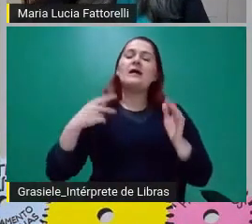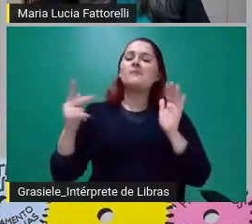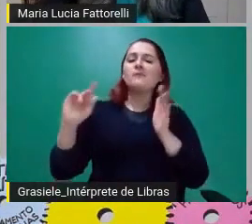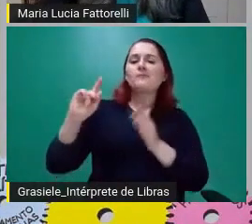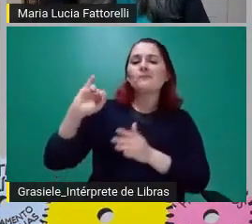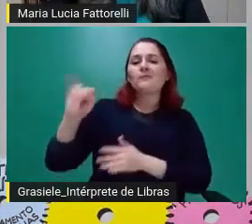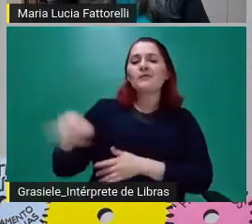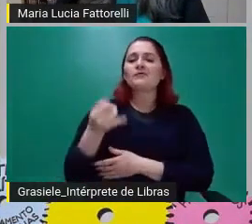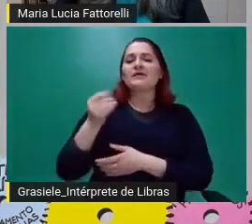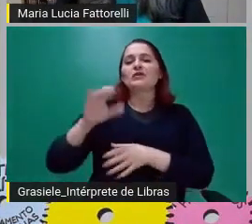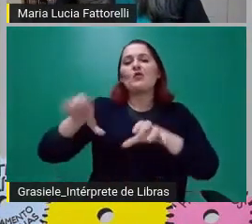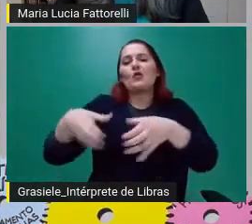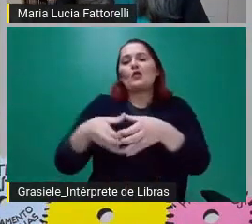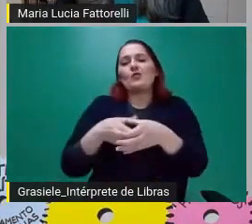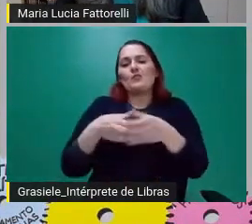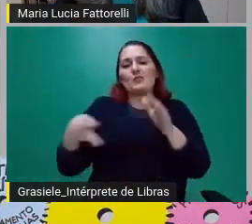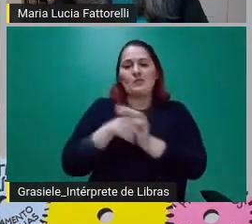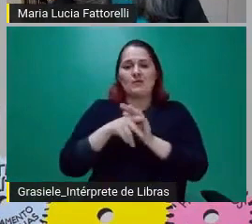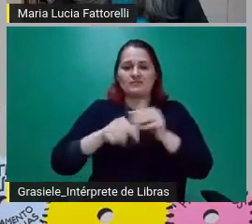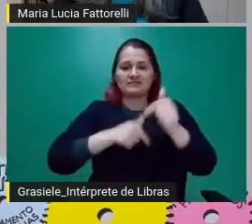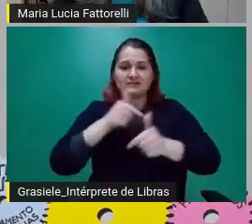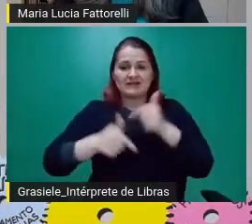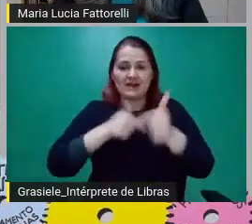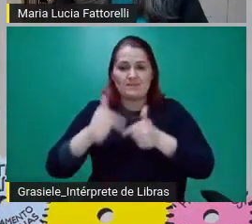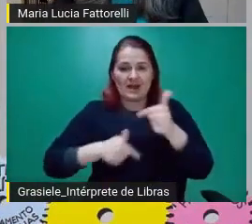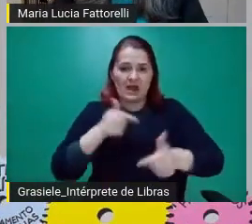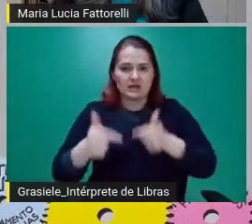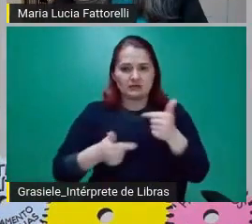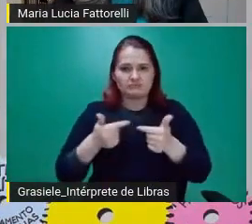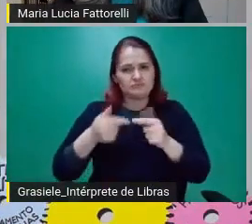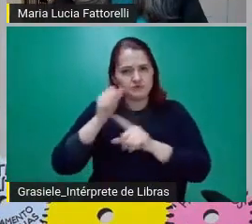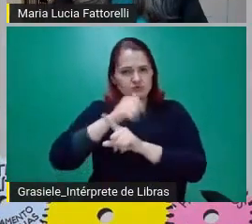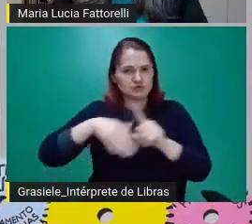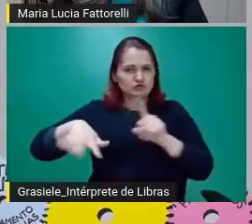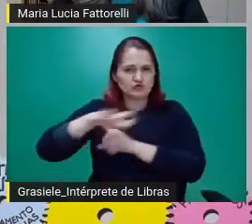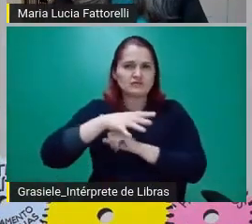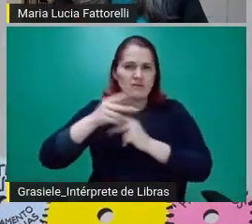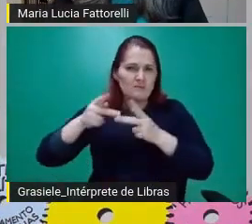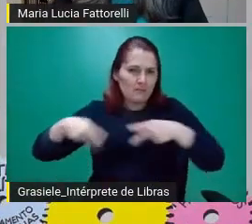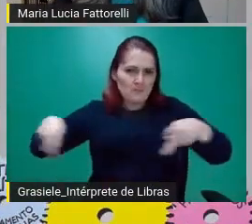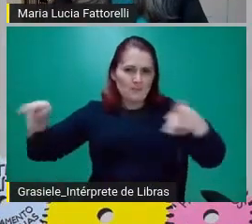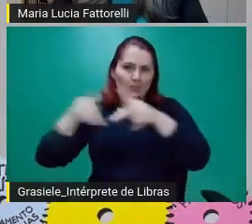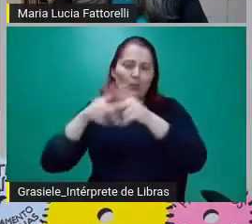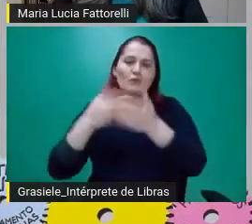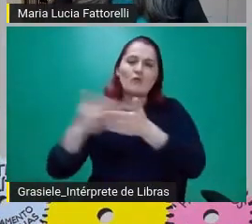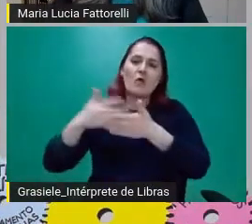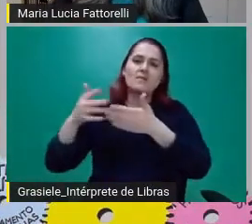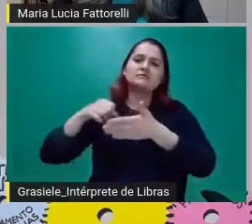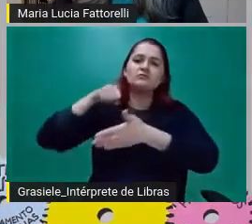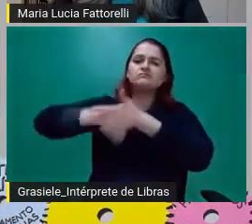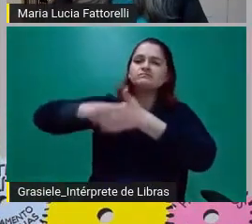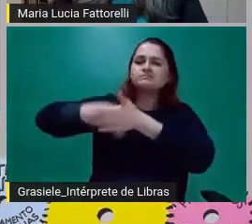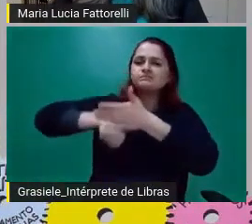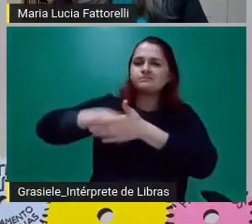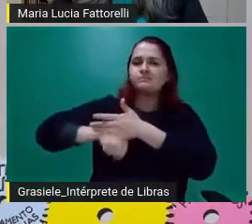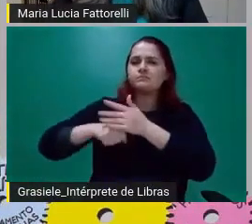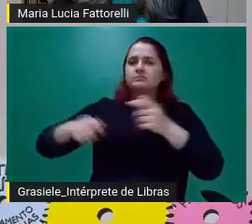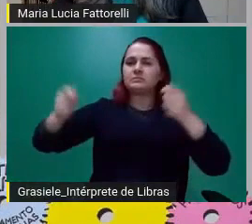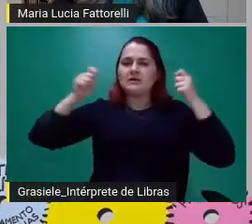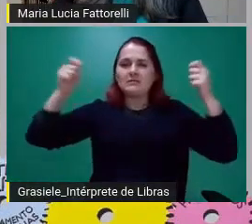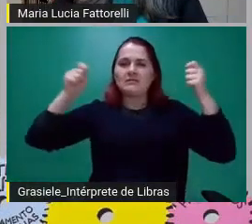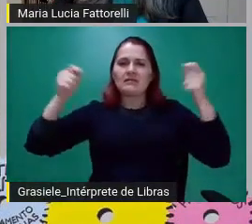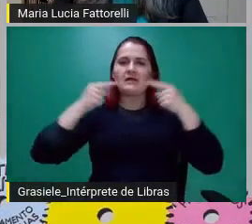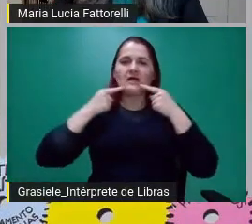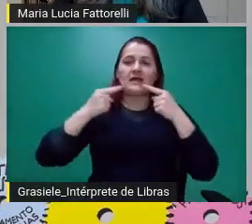classes, a classe trabalhadora contra a burguesia, né? Contra essa elite econômica, inclusive, que hoje controla o sistema da